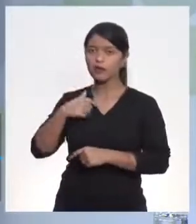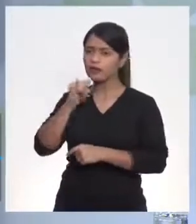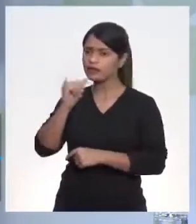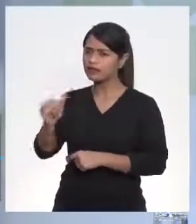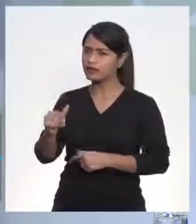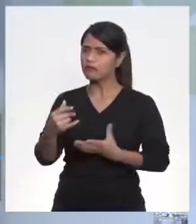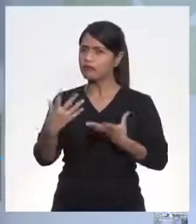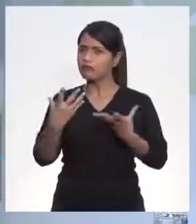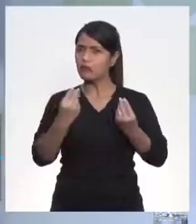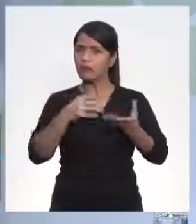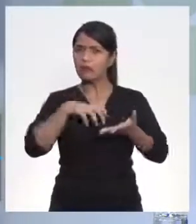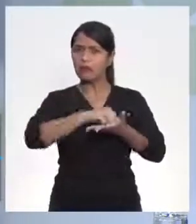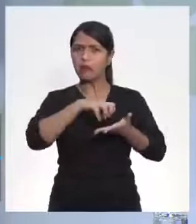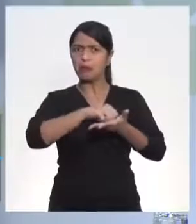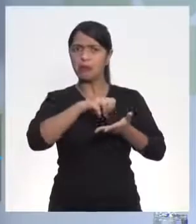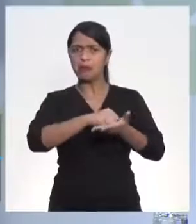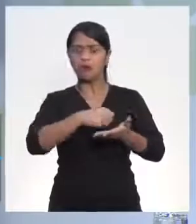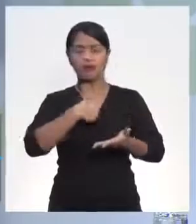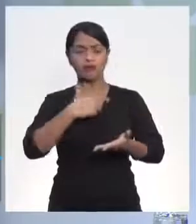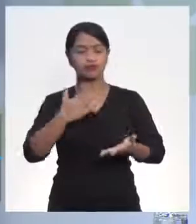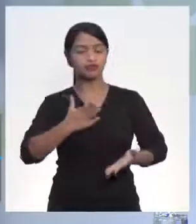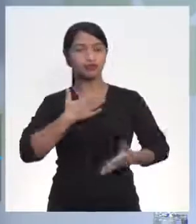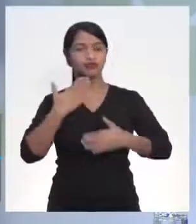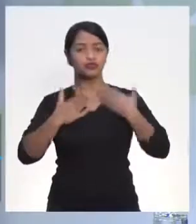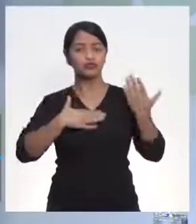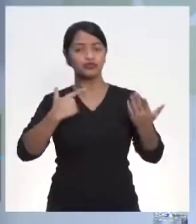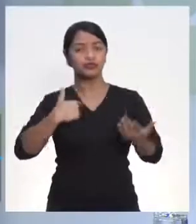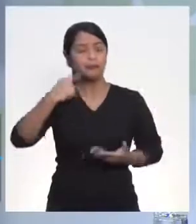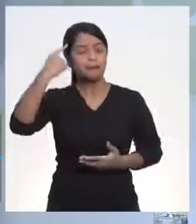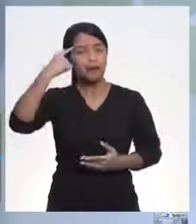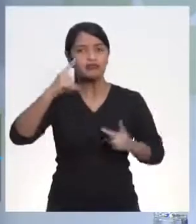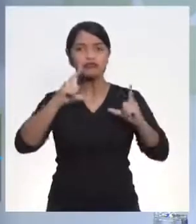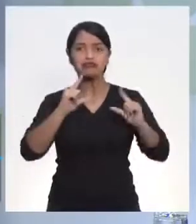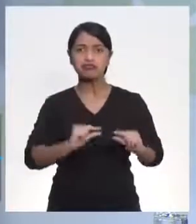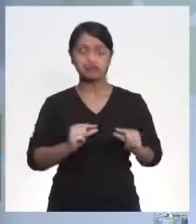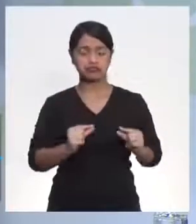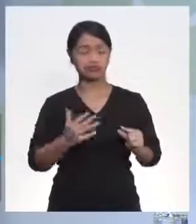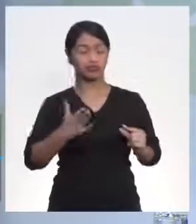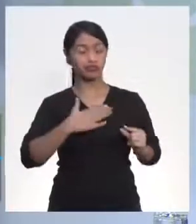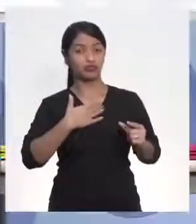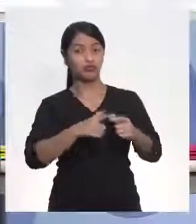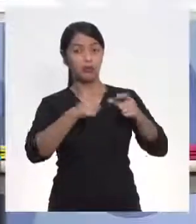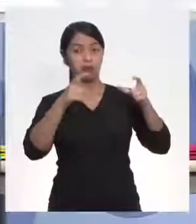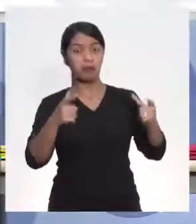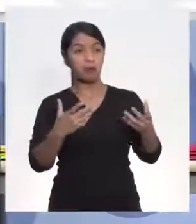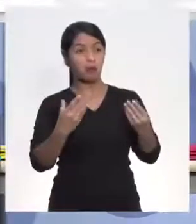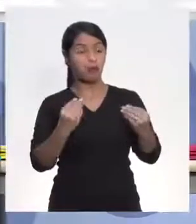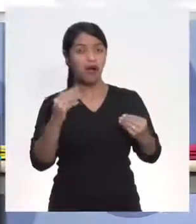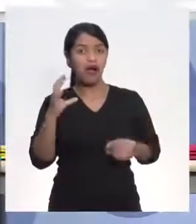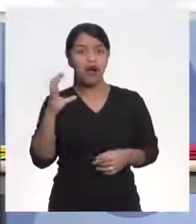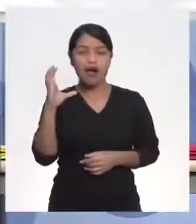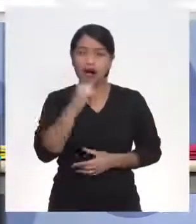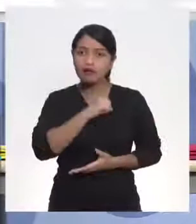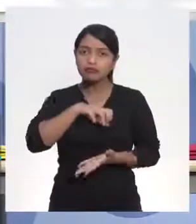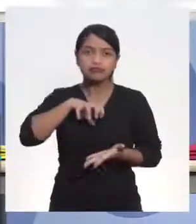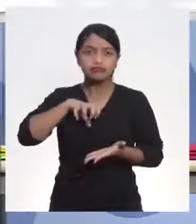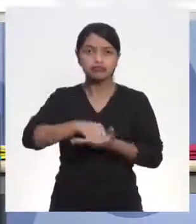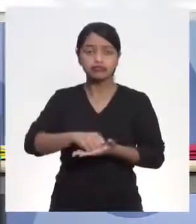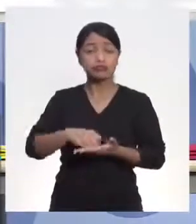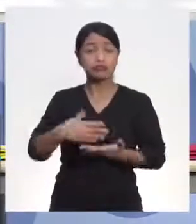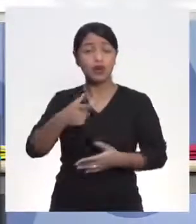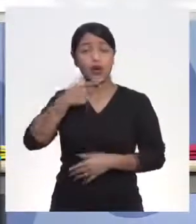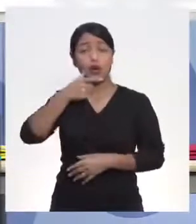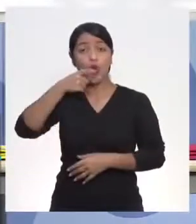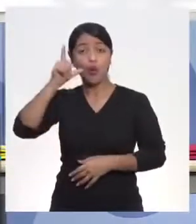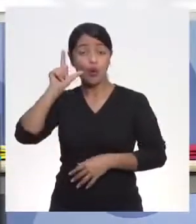Ale. Sou bem sincero, acho que eu não esperava tantos participantes. E em tão pouco tempo, na verdade, né? Porque ontem, quando acabou a aula do 8º